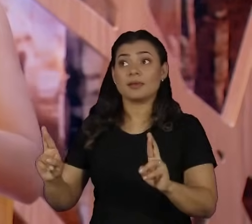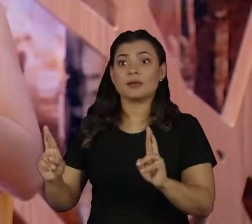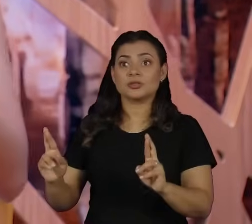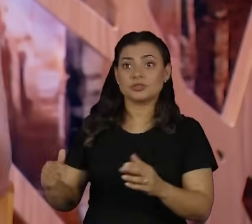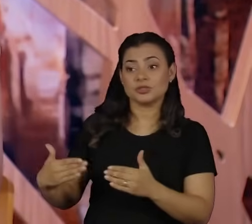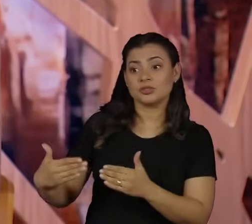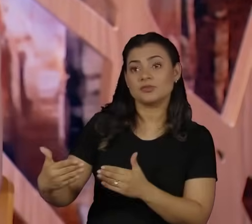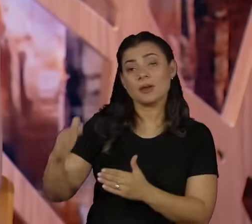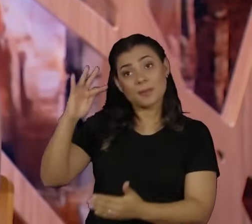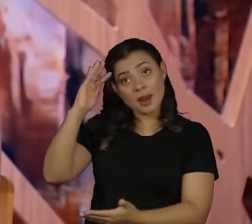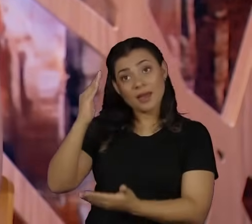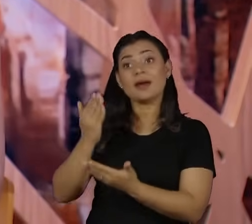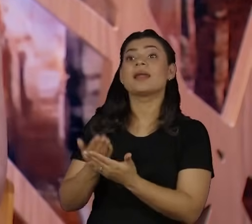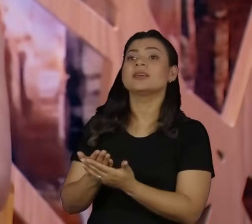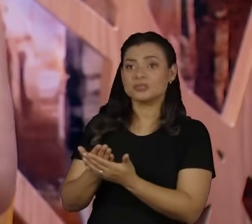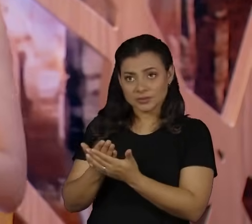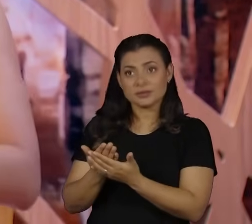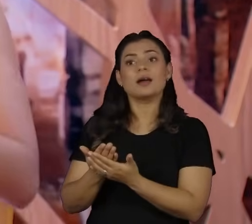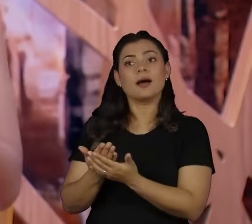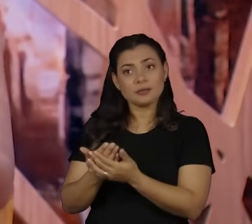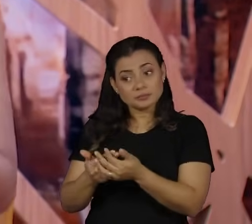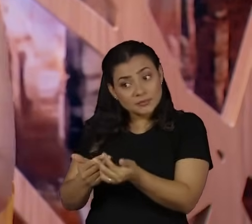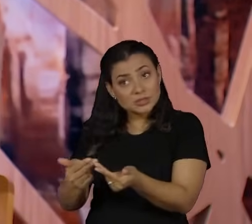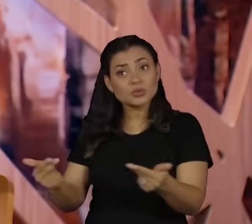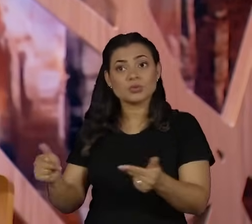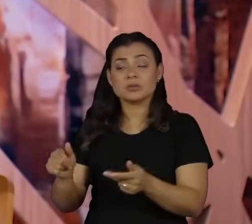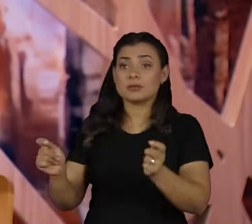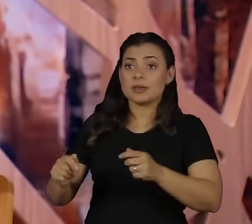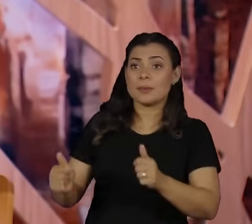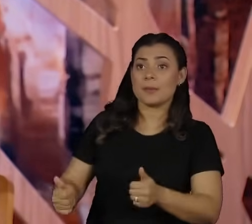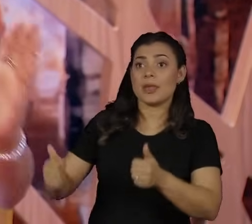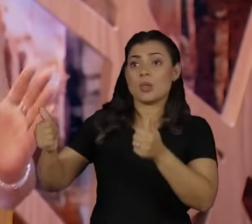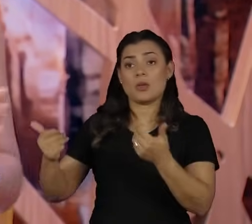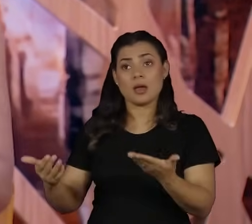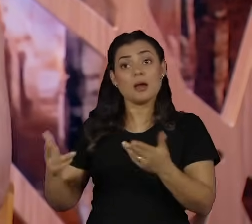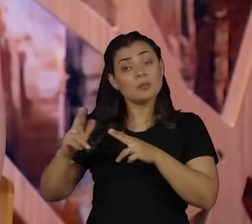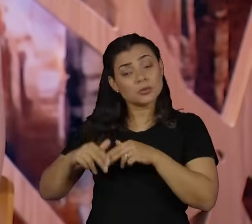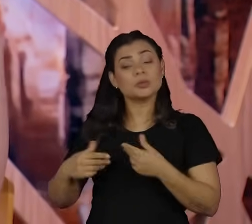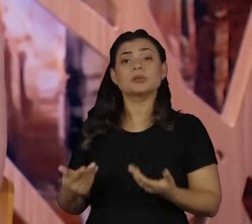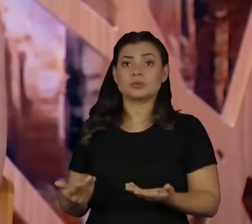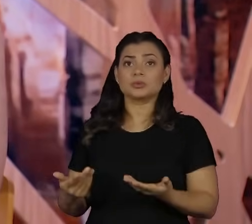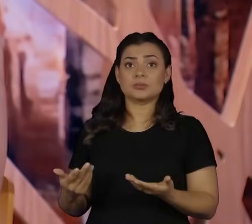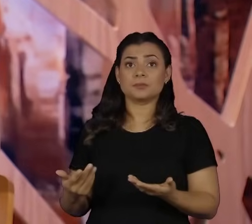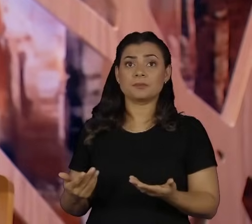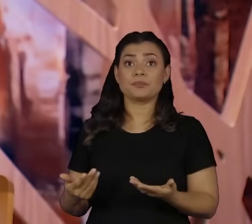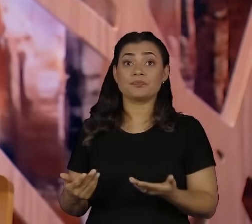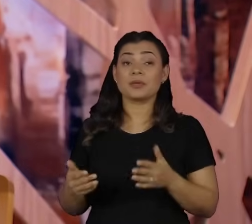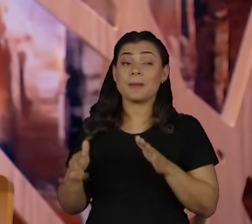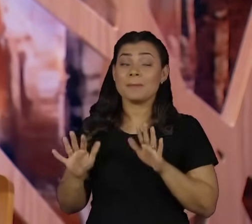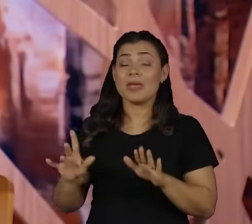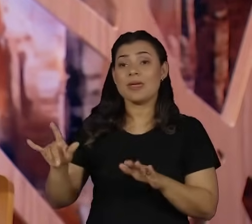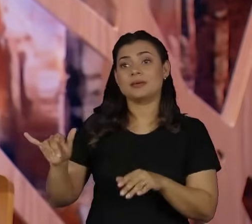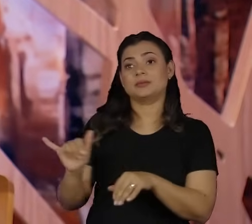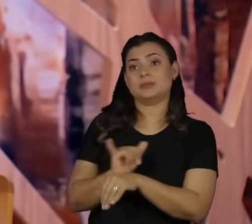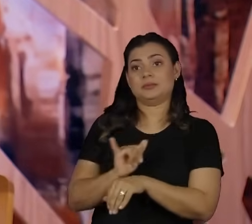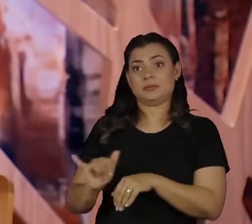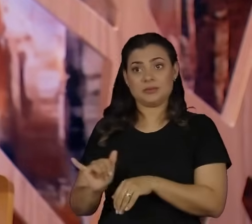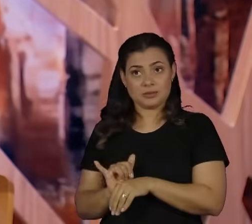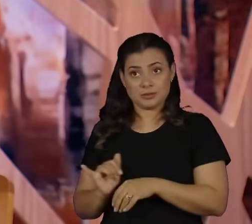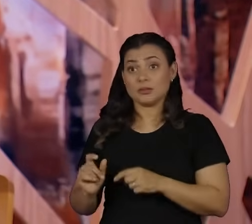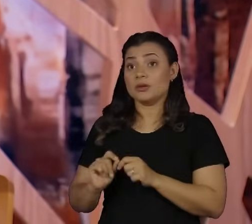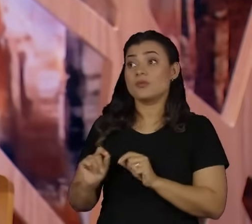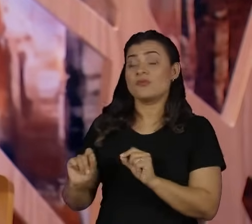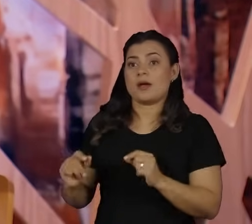gente acreditar em coisas que podem ser melhores, para a gente se guiar por algum lugar. Mas é isso, é uma ferramenta, o que você faz com